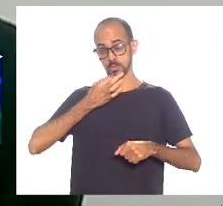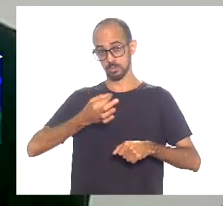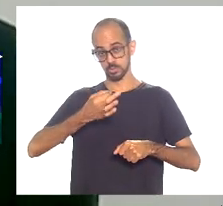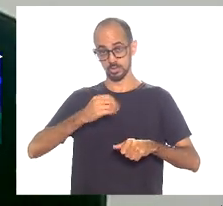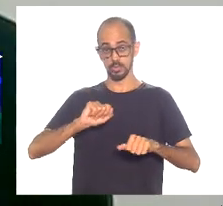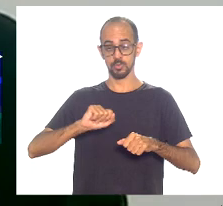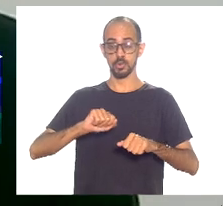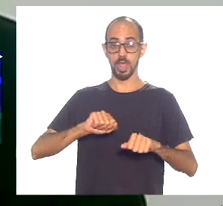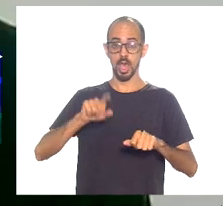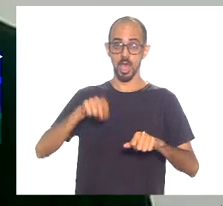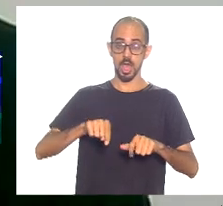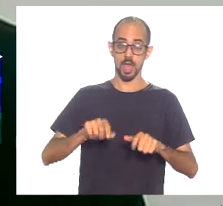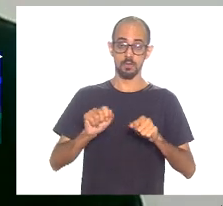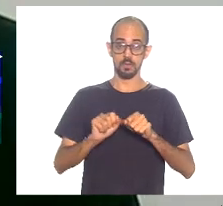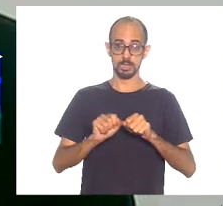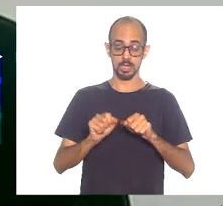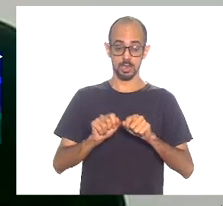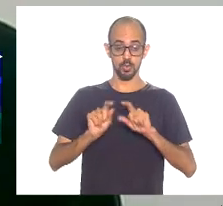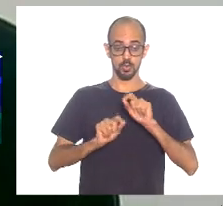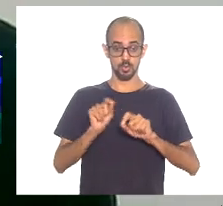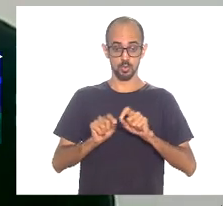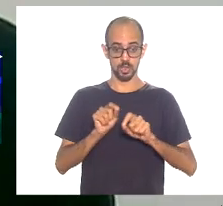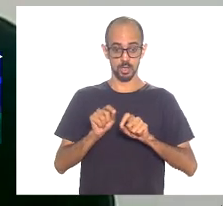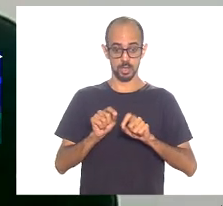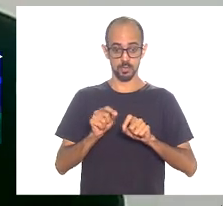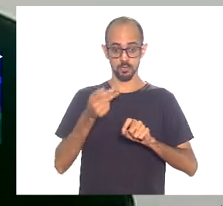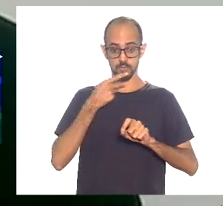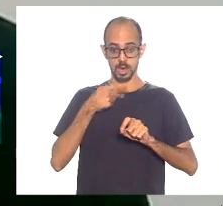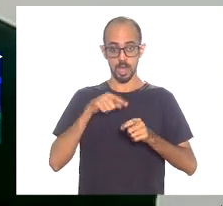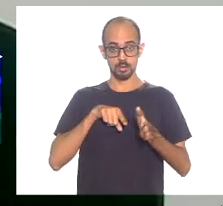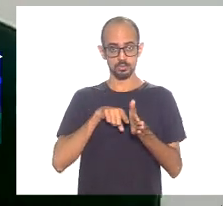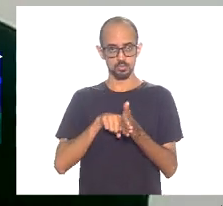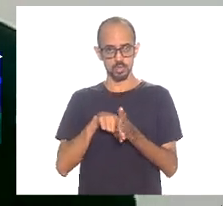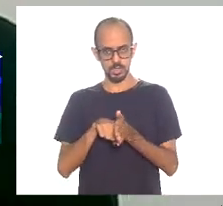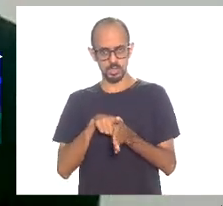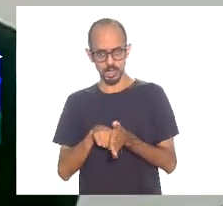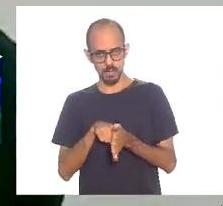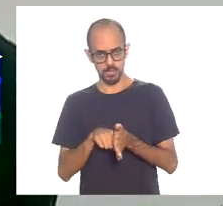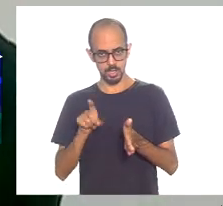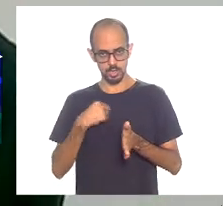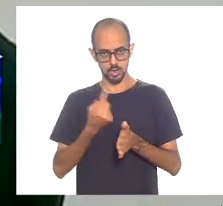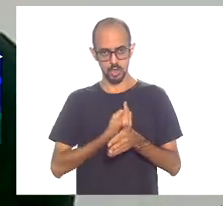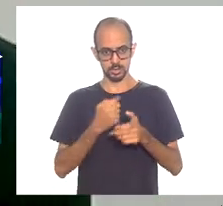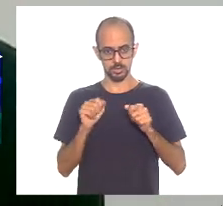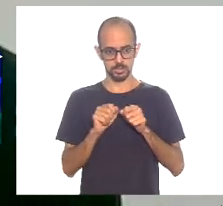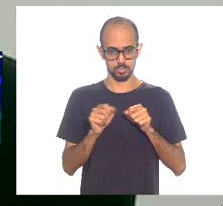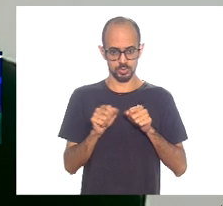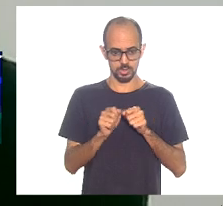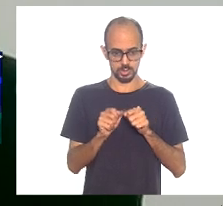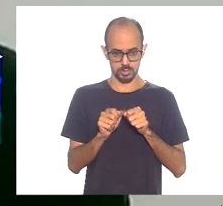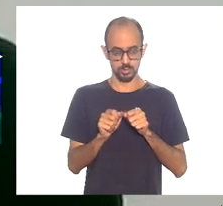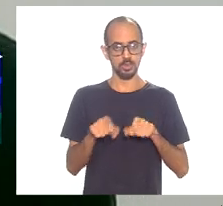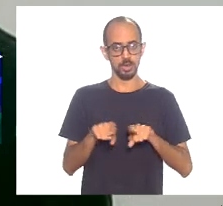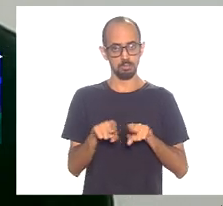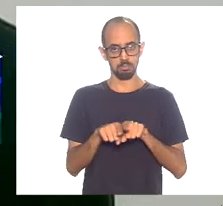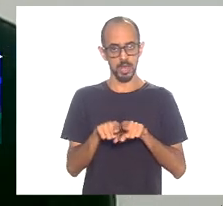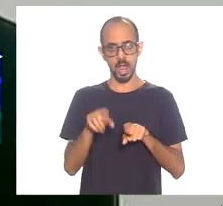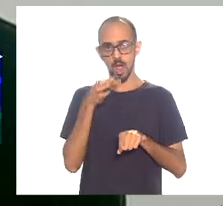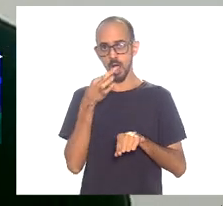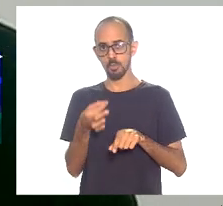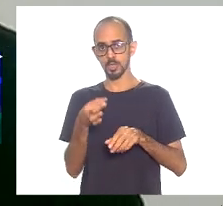e pautado um exame que temos feito a respeito inclusive de e periódicos